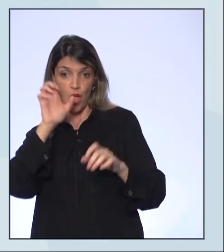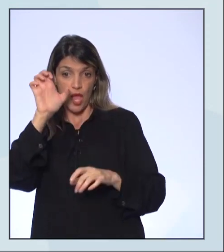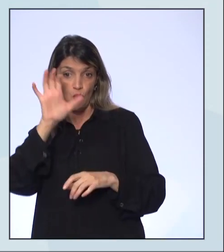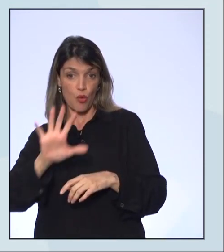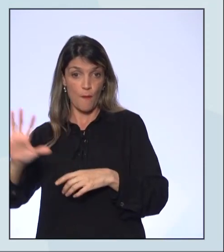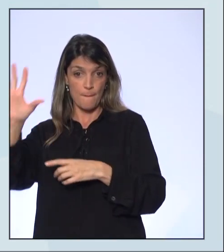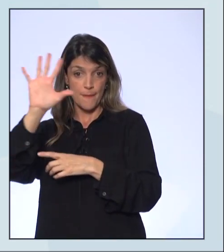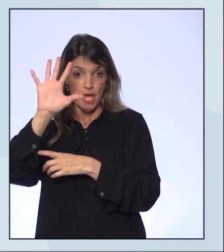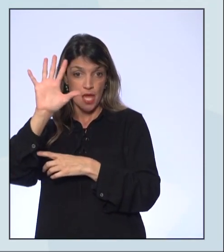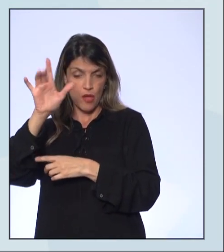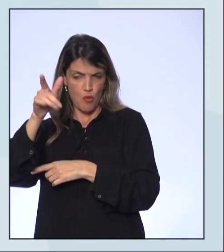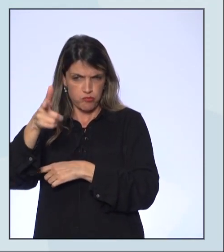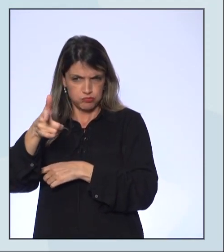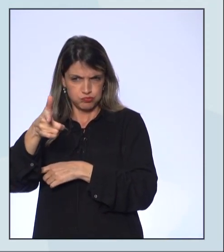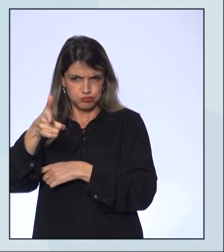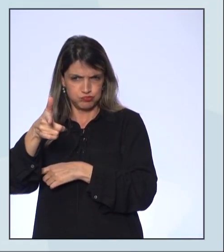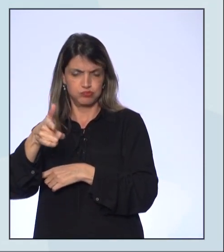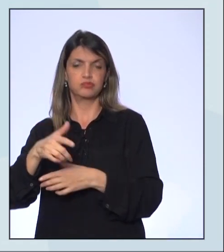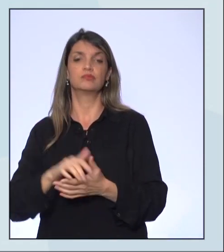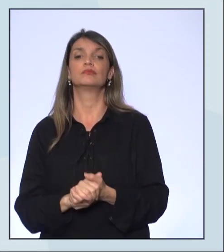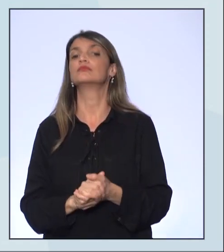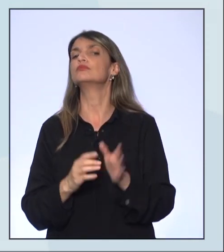né, isso aí retrata muito a questão